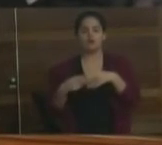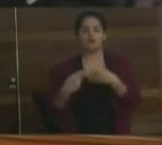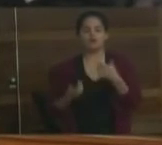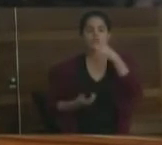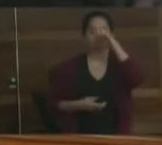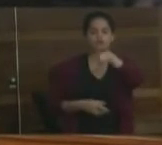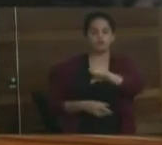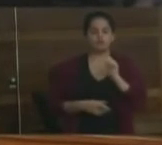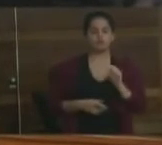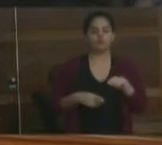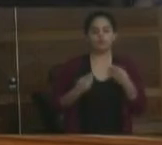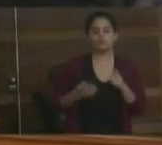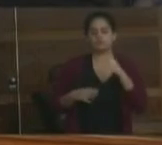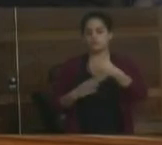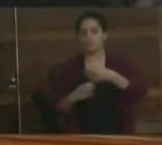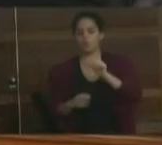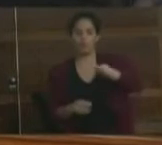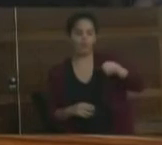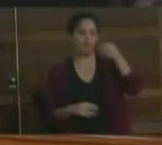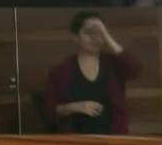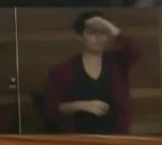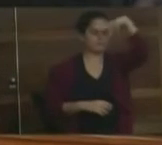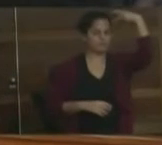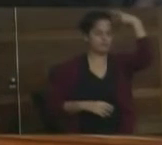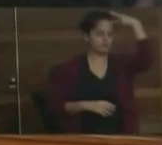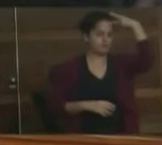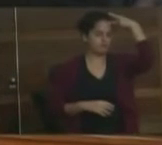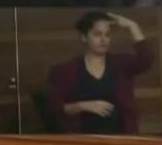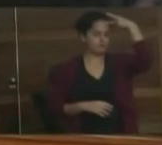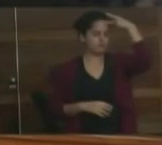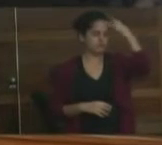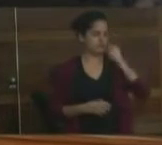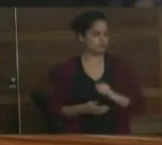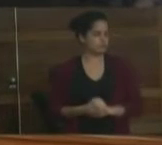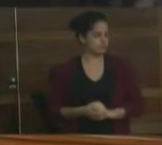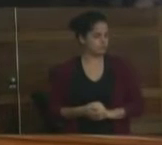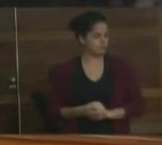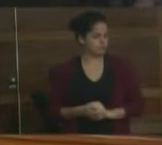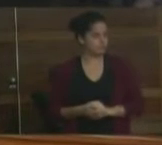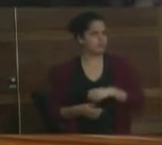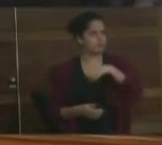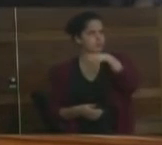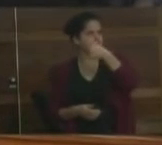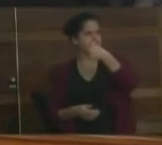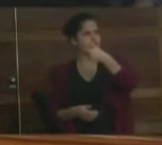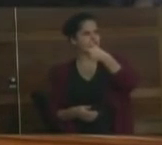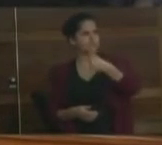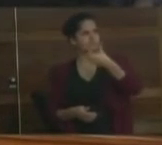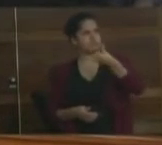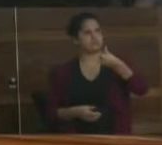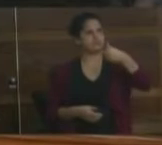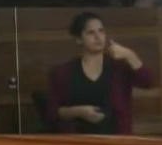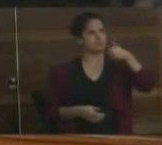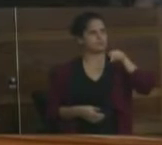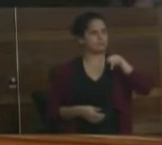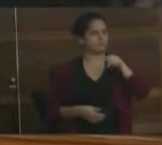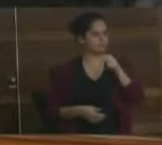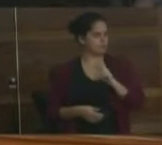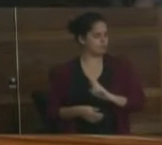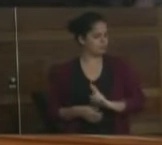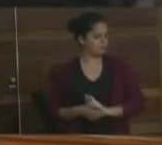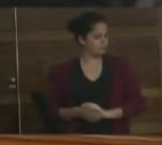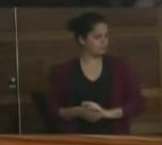qual a secretaria o seu prefeito para colocar para uma secretaria de educação o cça 171 milhões mais para de